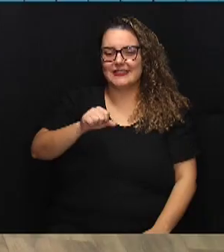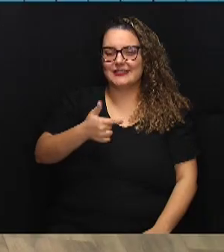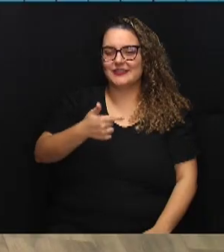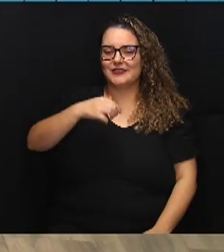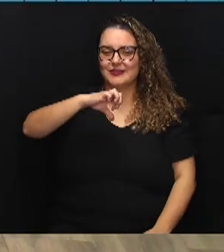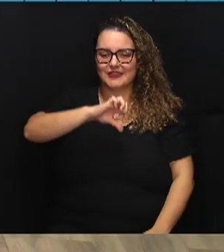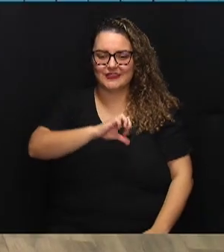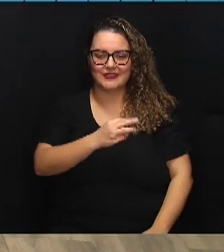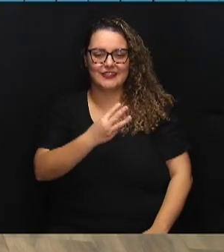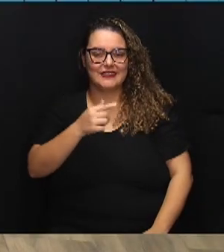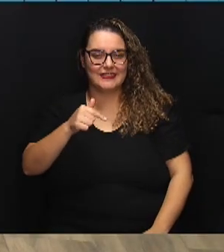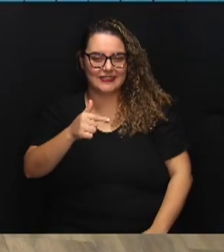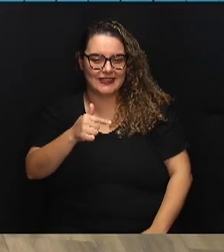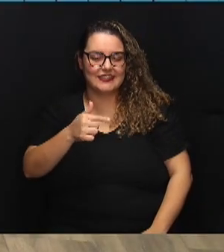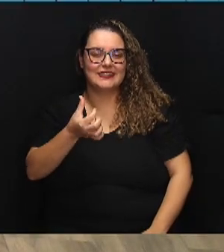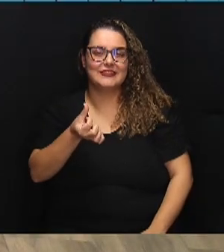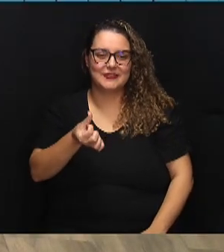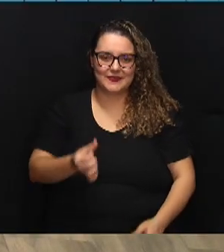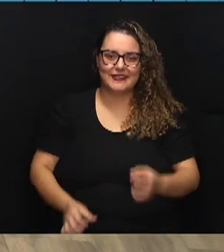tela,